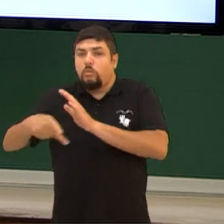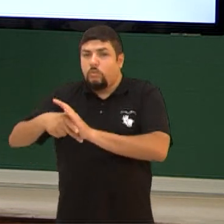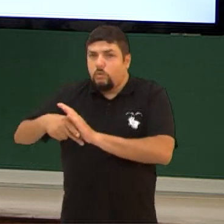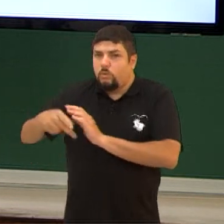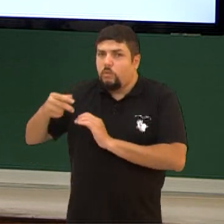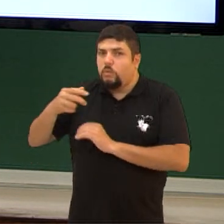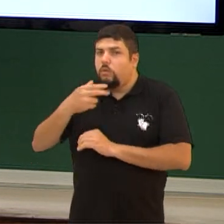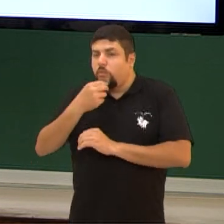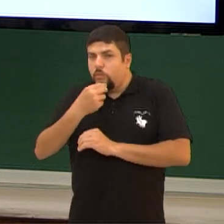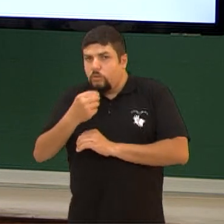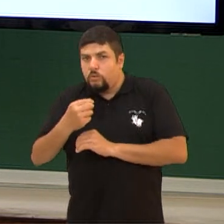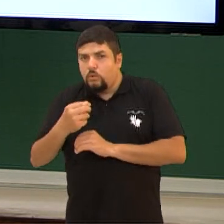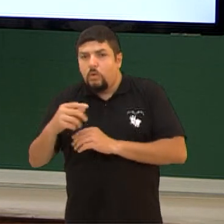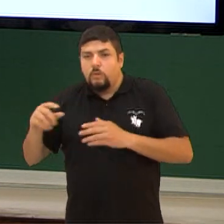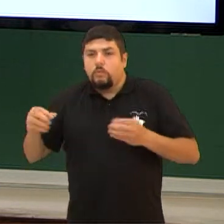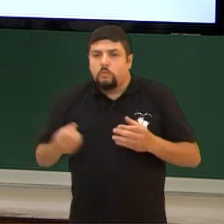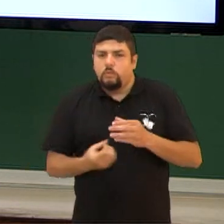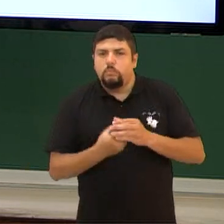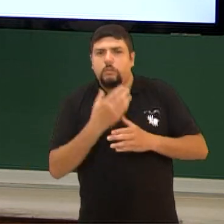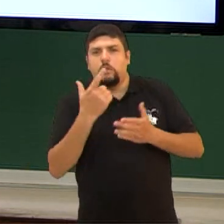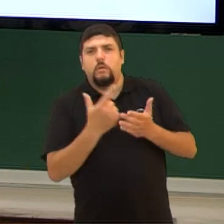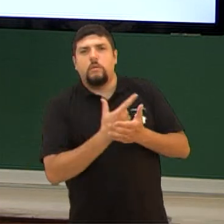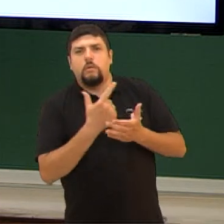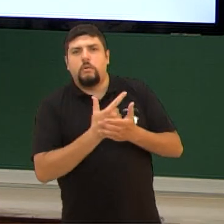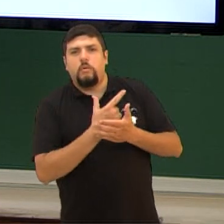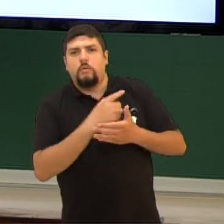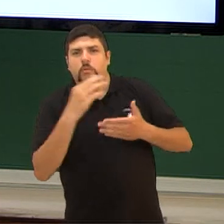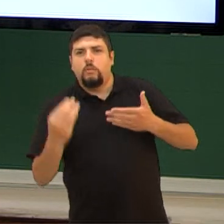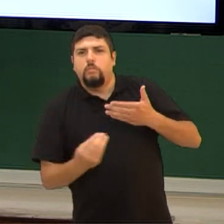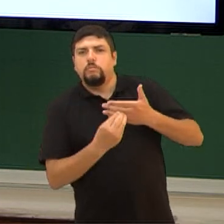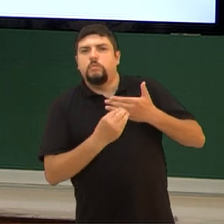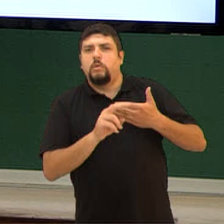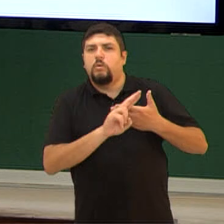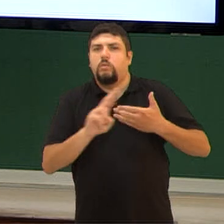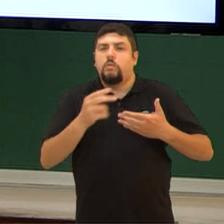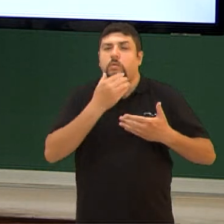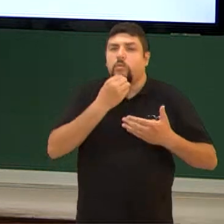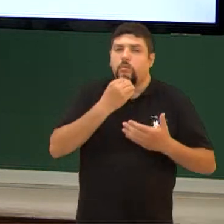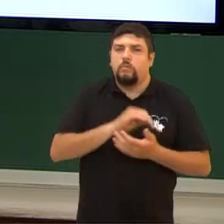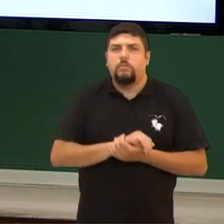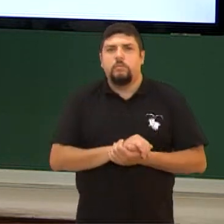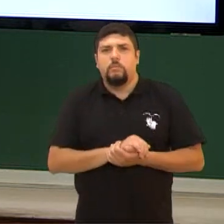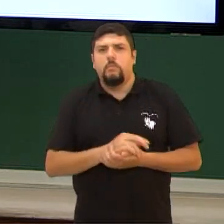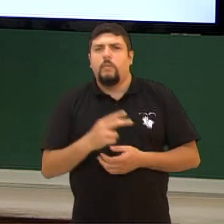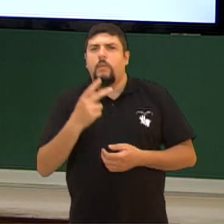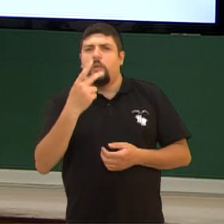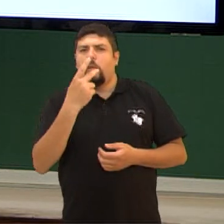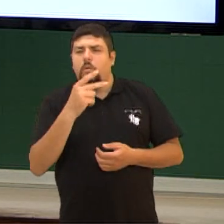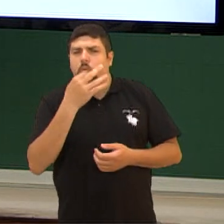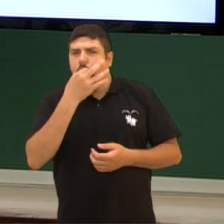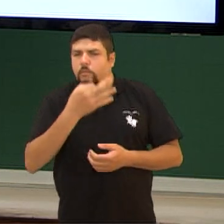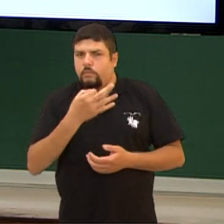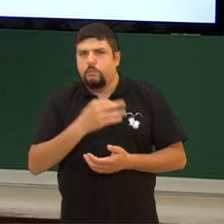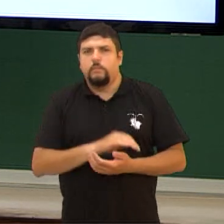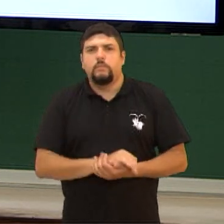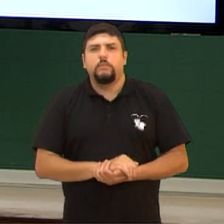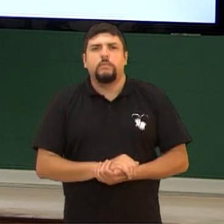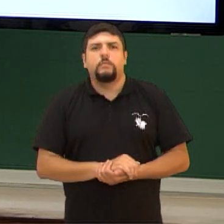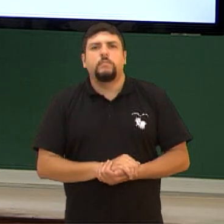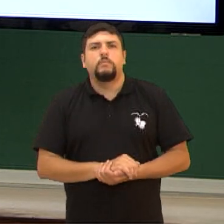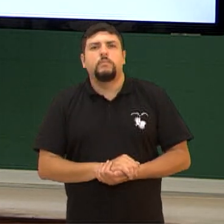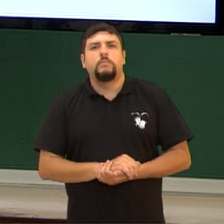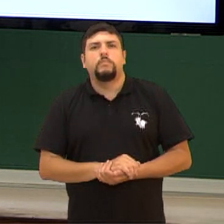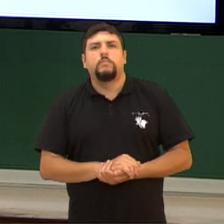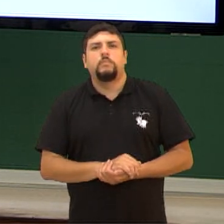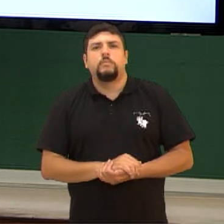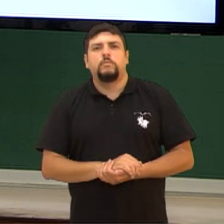livros. Não permitiam livros de mulheres naquele momento, né? Na sua opinião, what is the importance of ensuring that